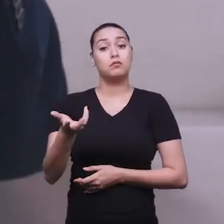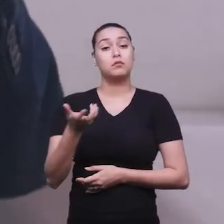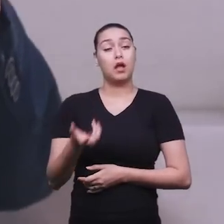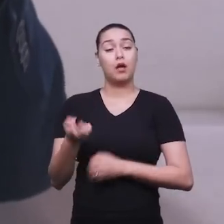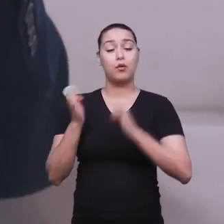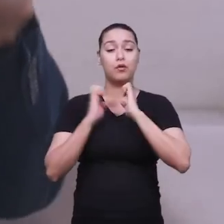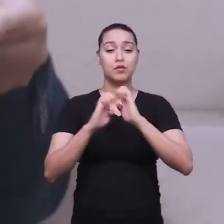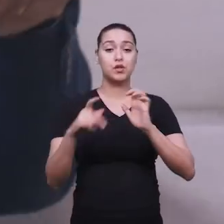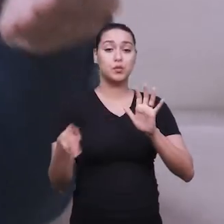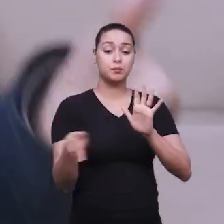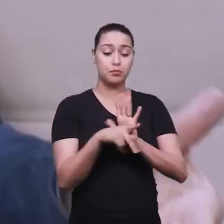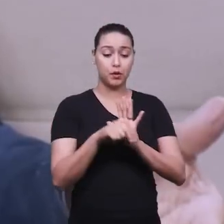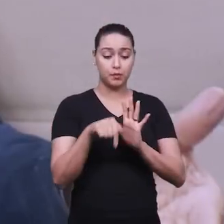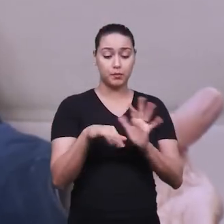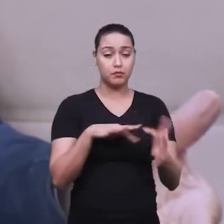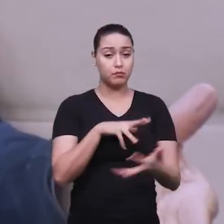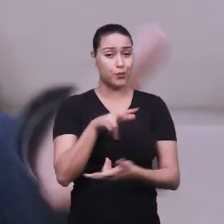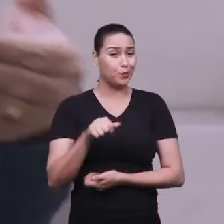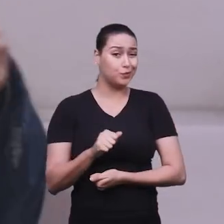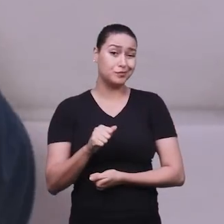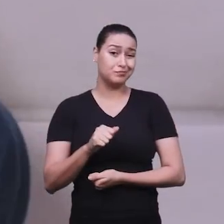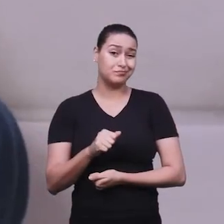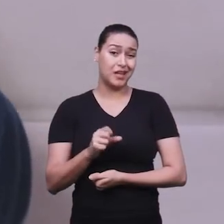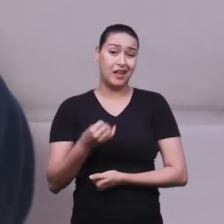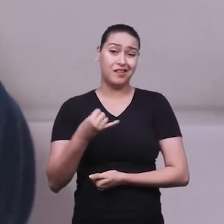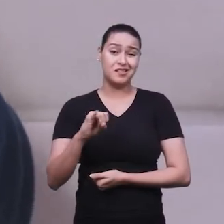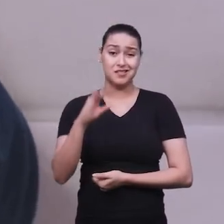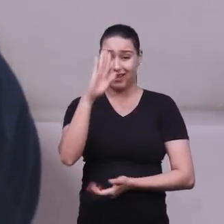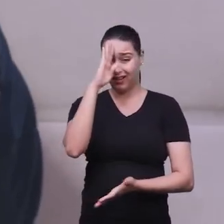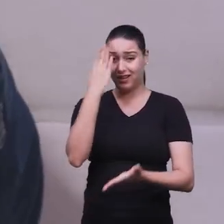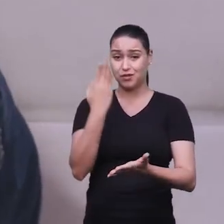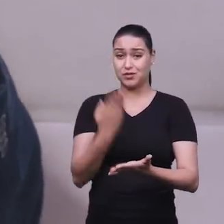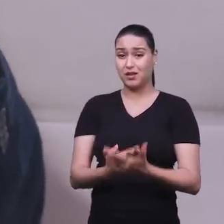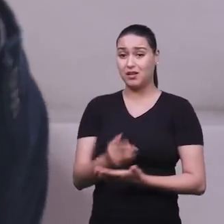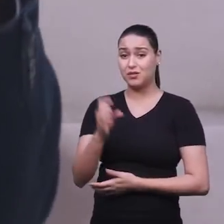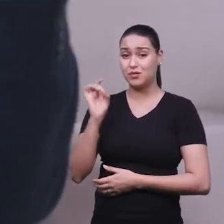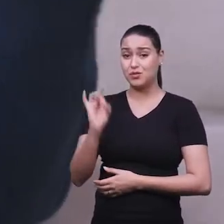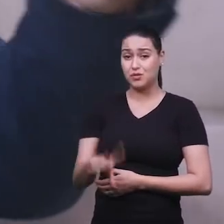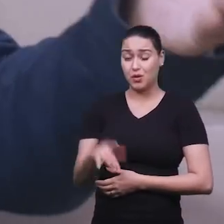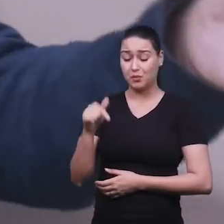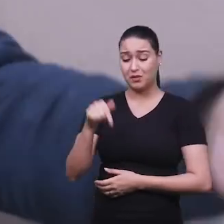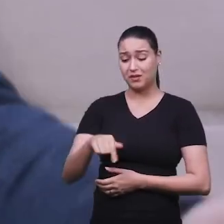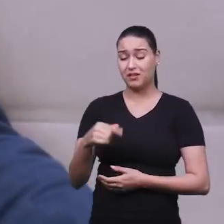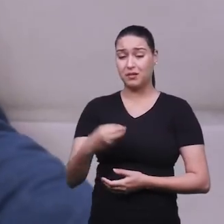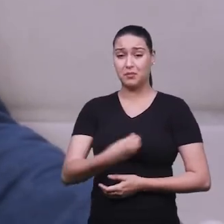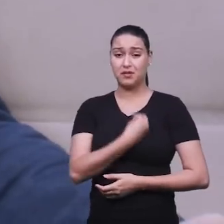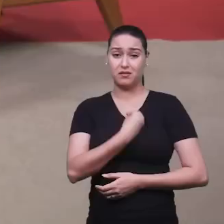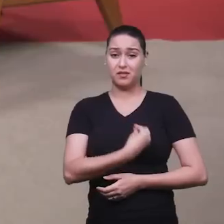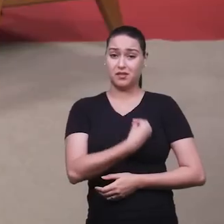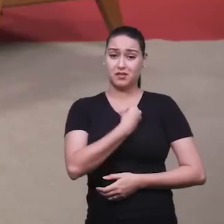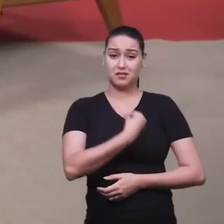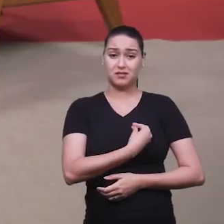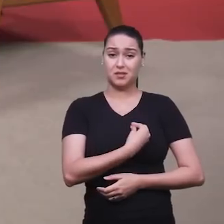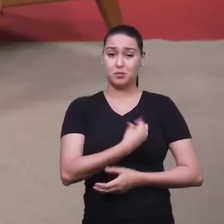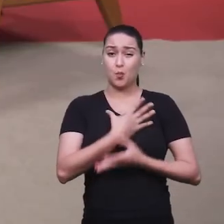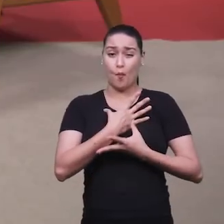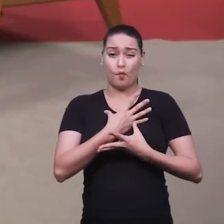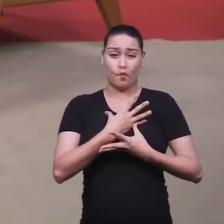o evangelho para esta vida. E a palavra diz que se crermos só para esta vida,